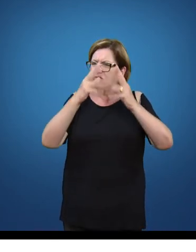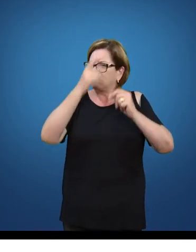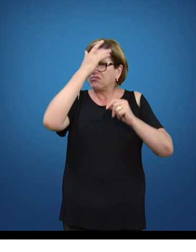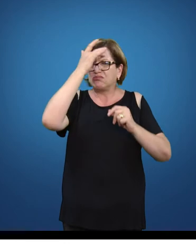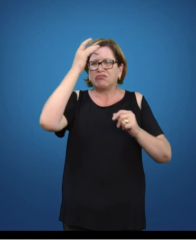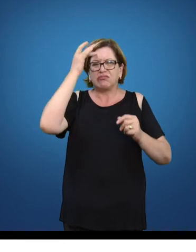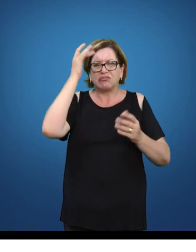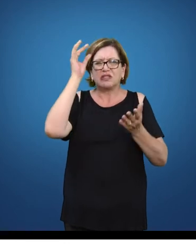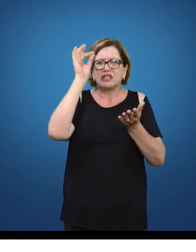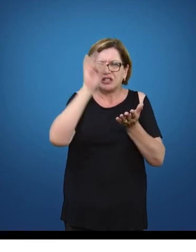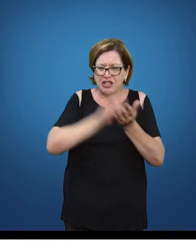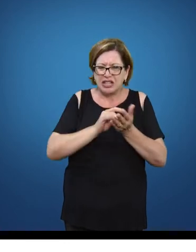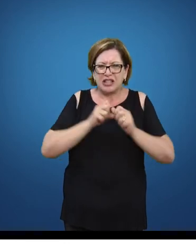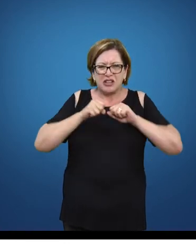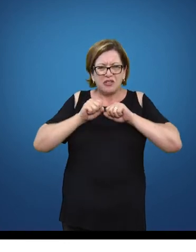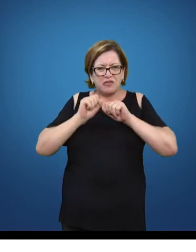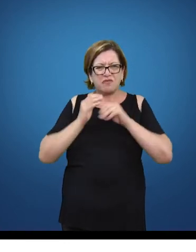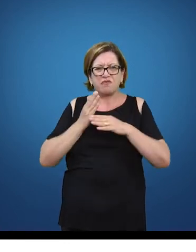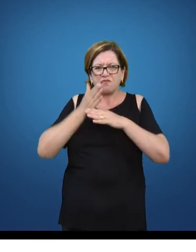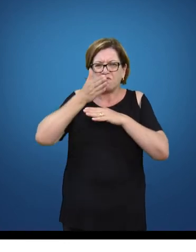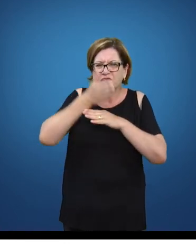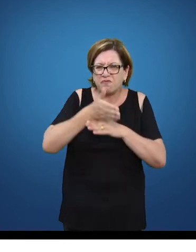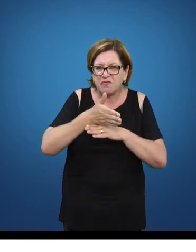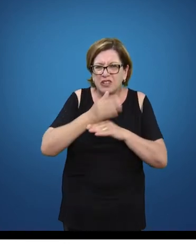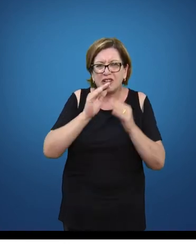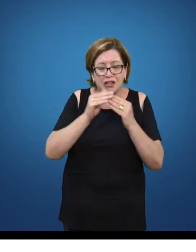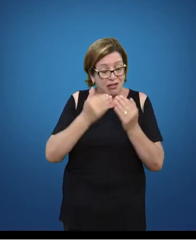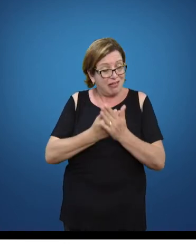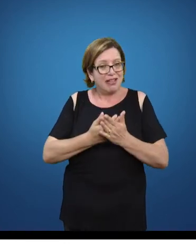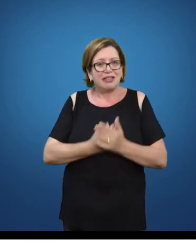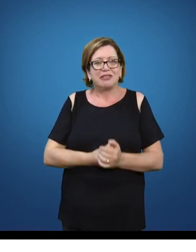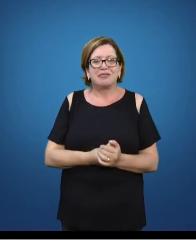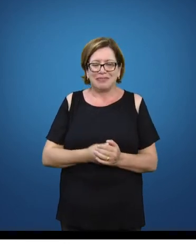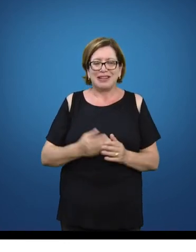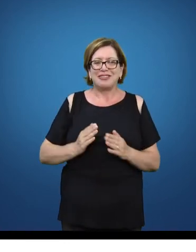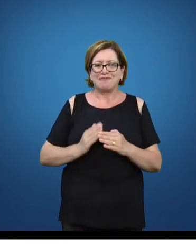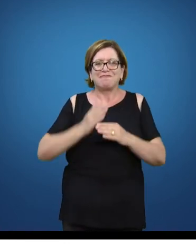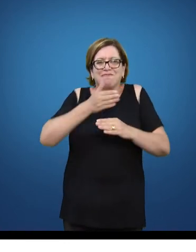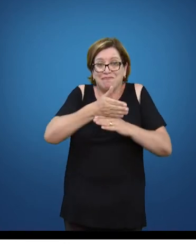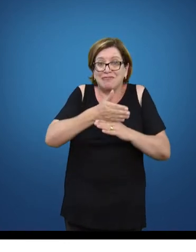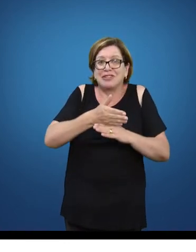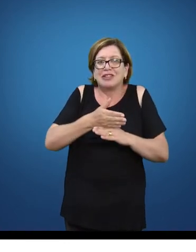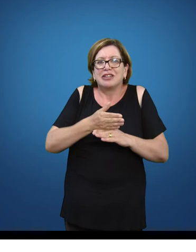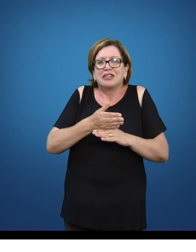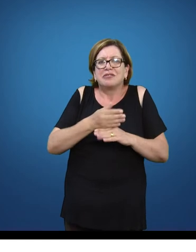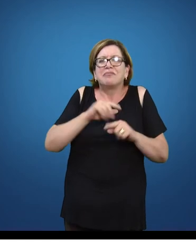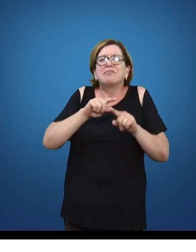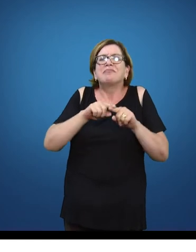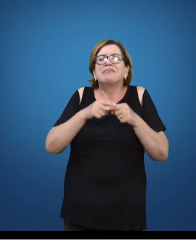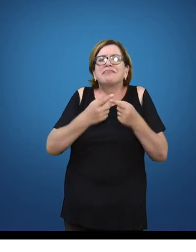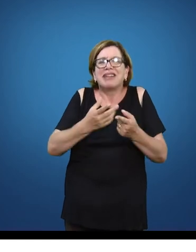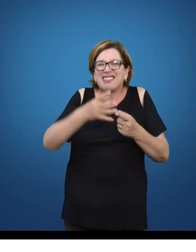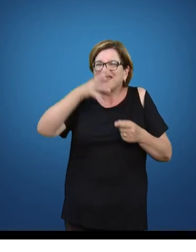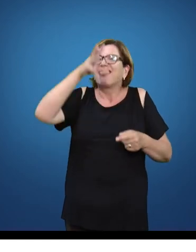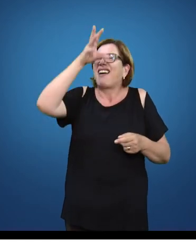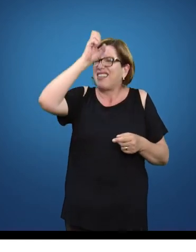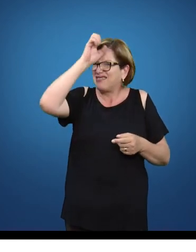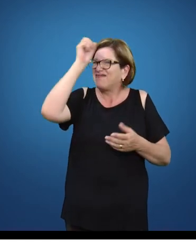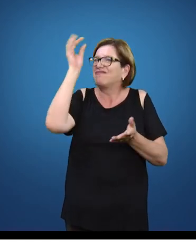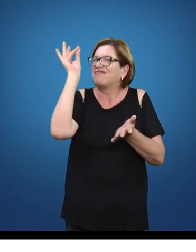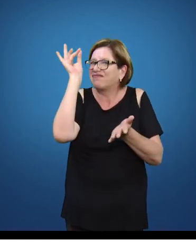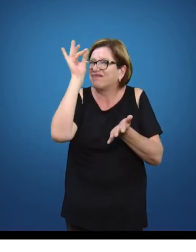têm o acesso o acesso é garantido a permanência garantida e o aprendizado ele é